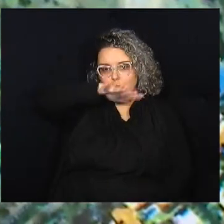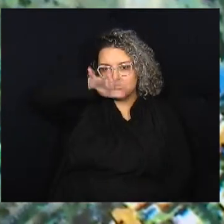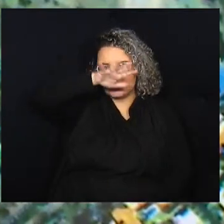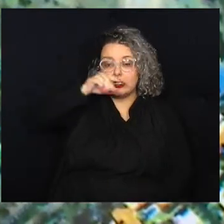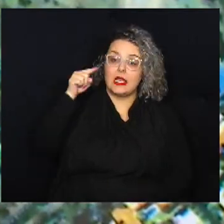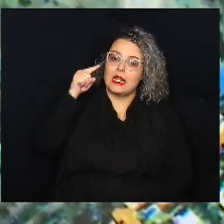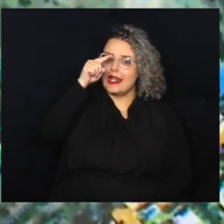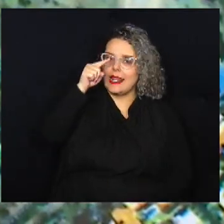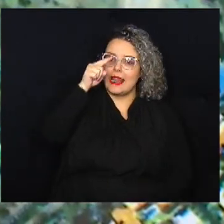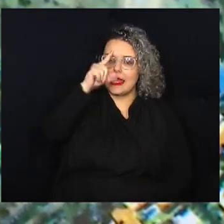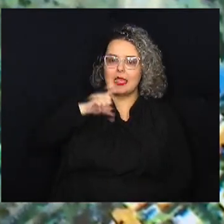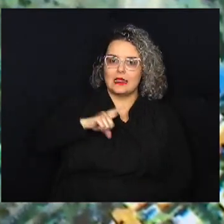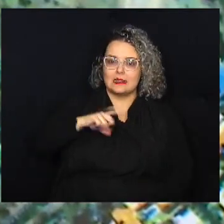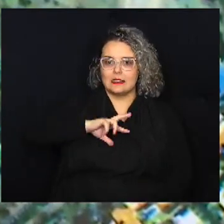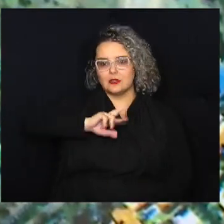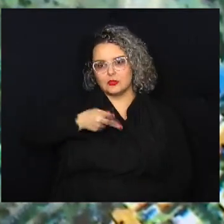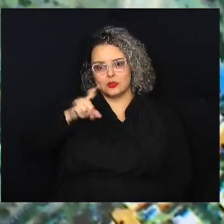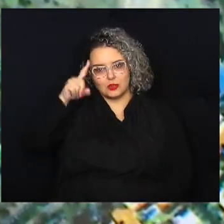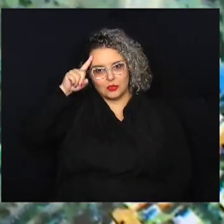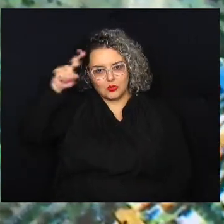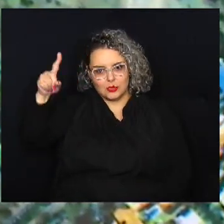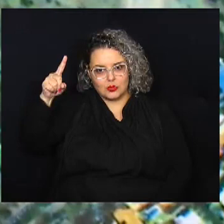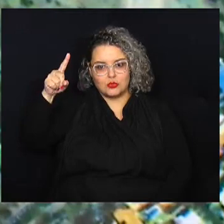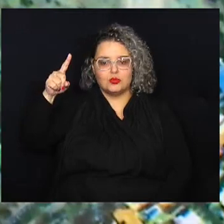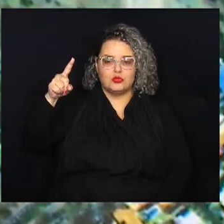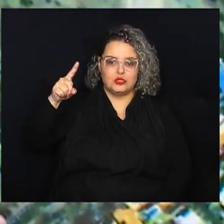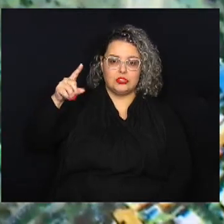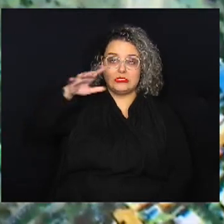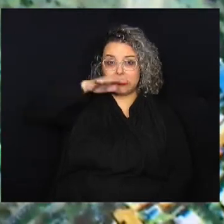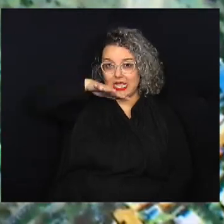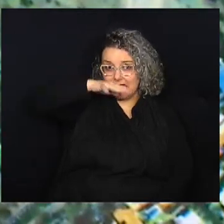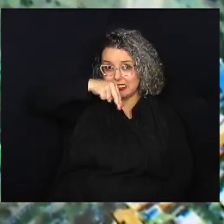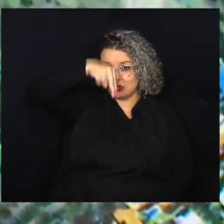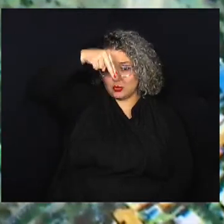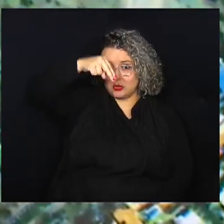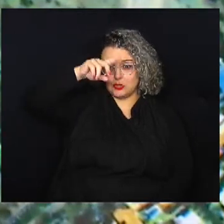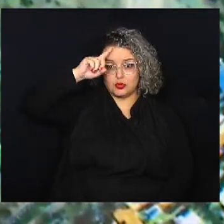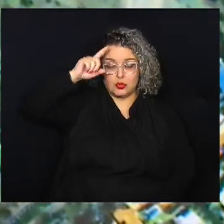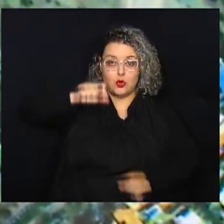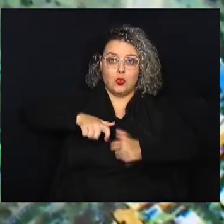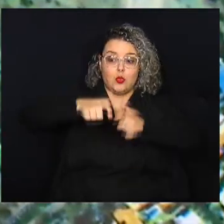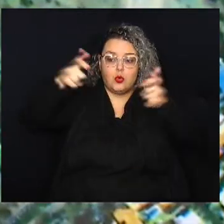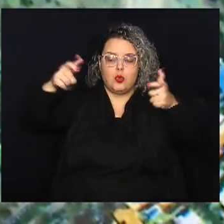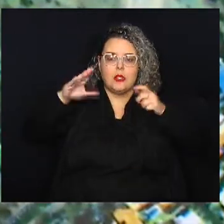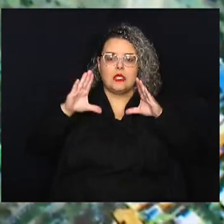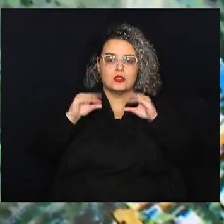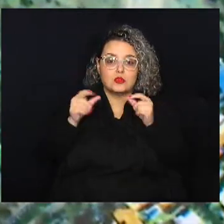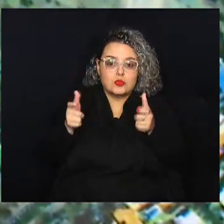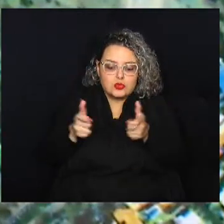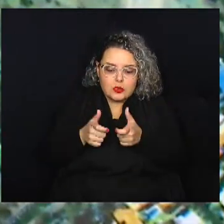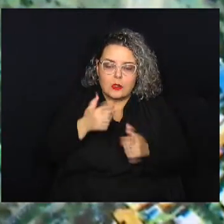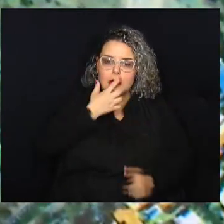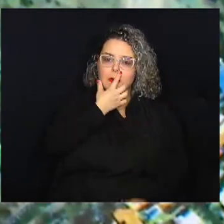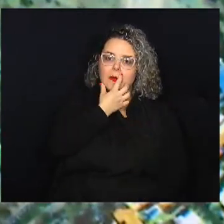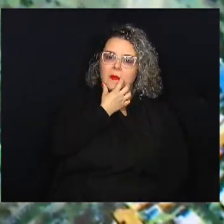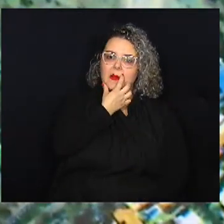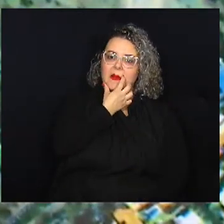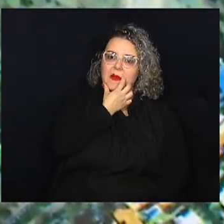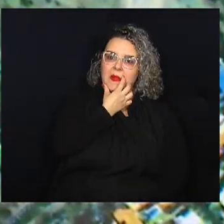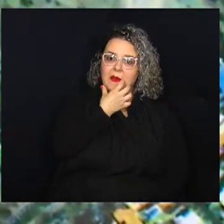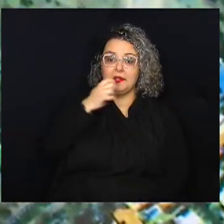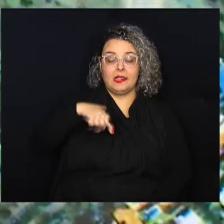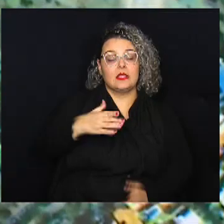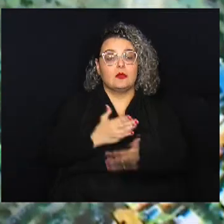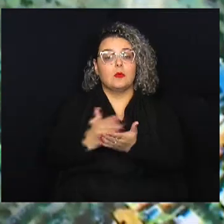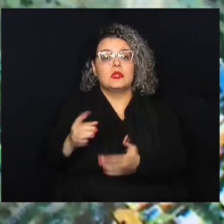têm o inverso, ou seja, os dias no hemisfério norte estão os dias longos e as noites curtas. E aqui, hoje, entrando no